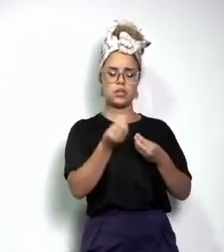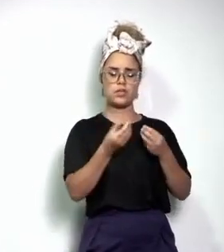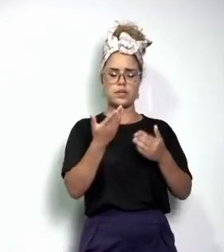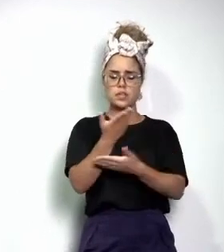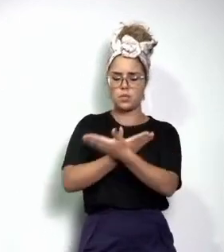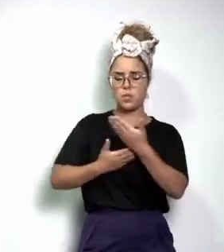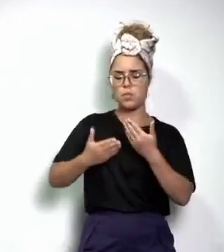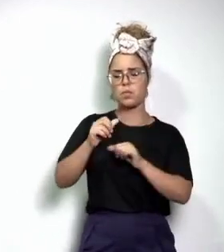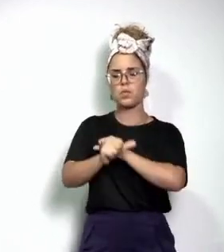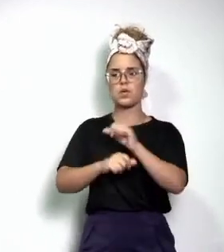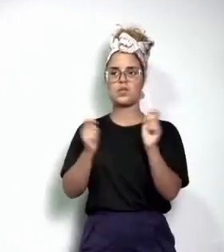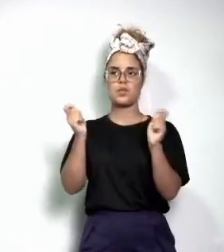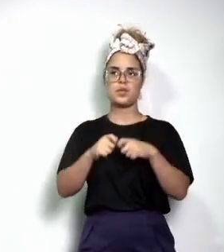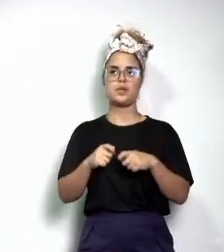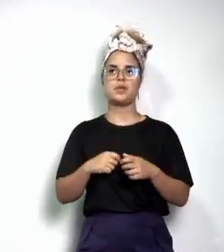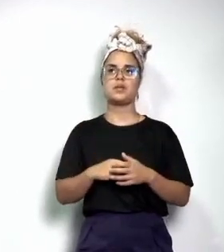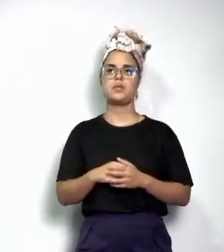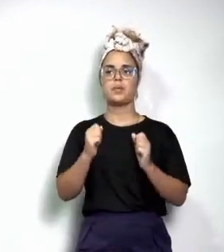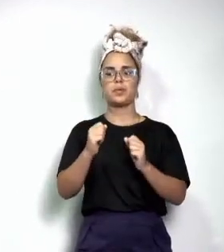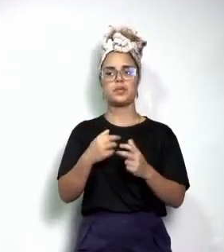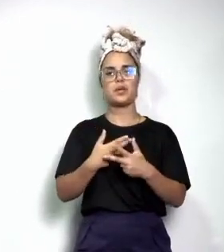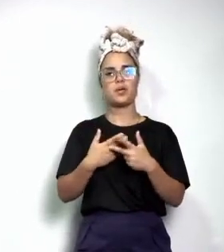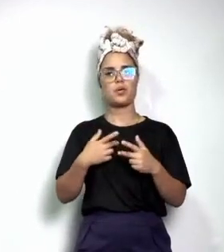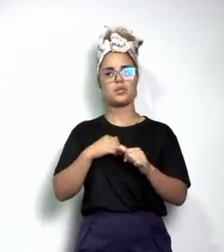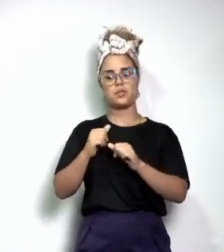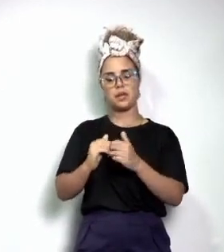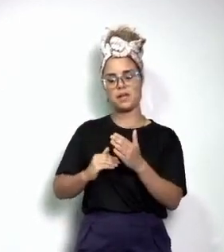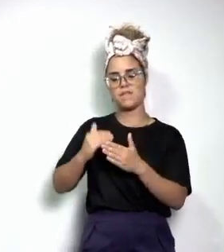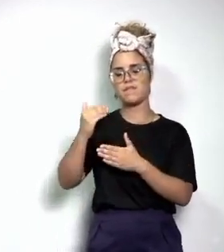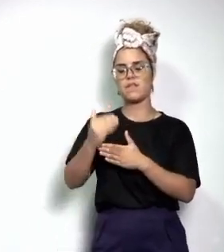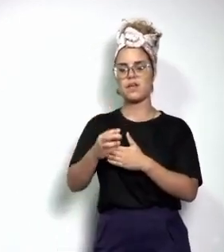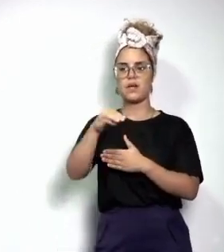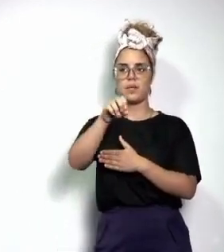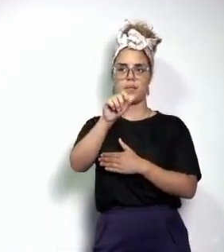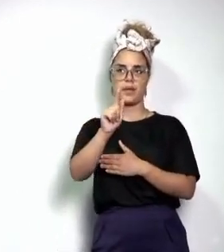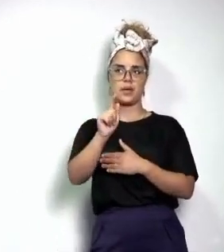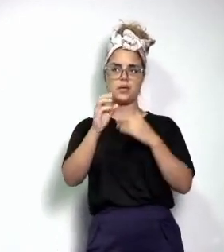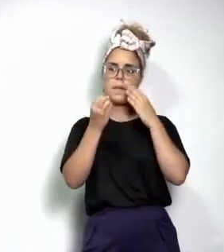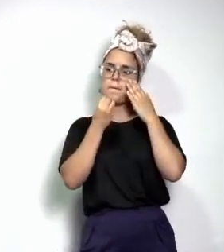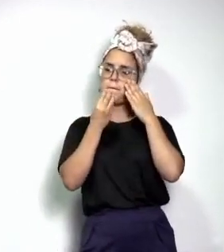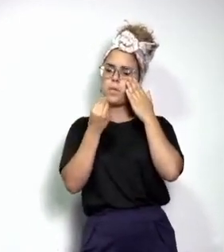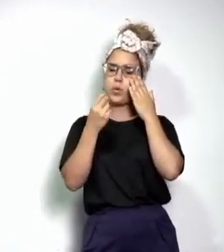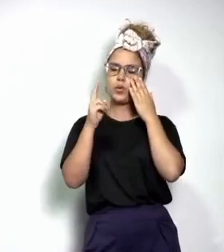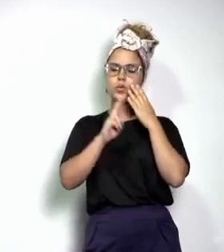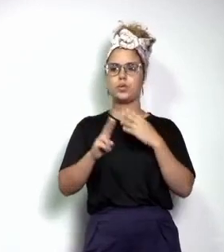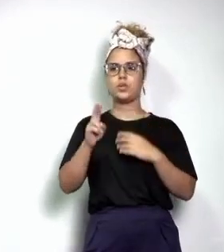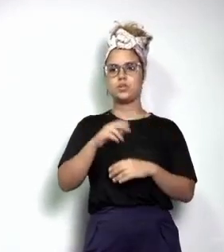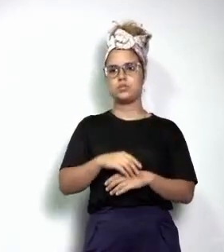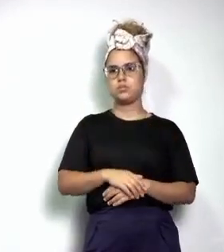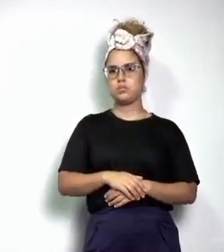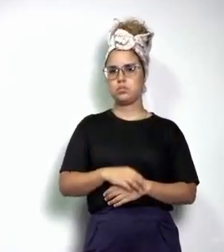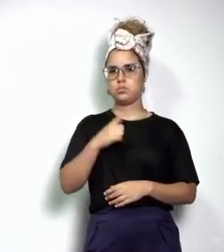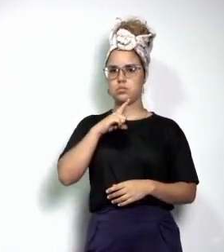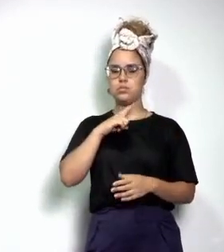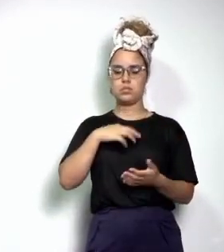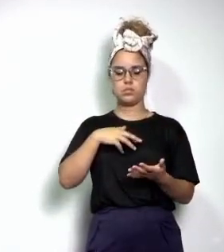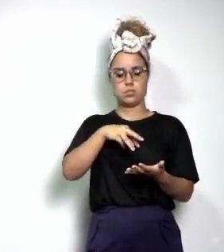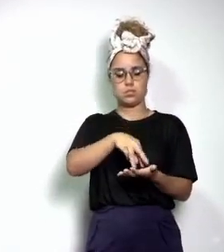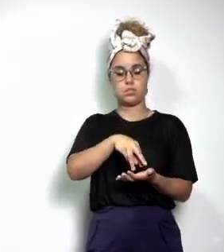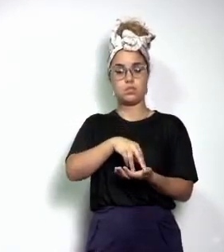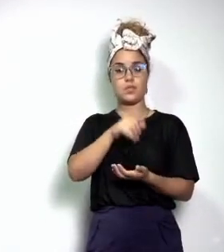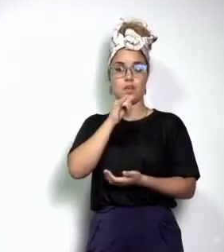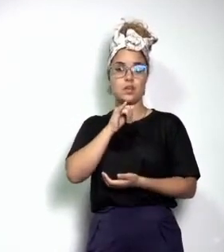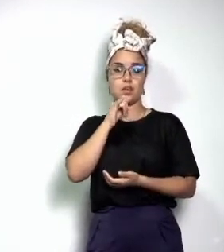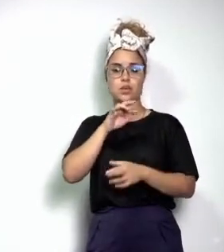compartilhamento para a gente poder colocar coisas para fora do mag. E aí é muito utilizado para a gente colocar tripé, por exemplo, ou, às